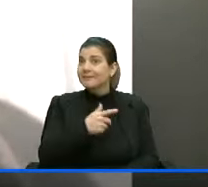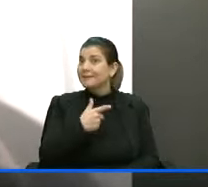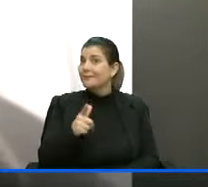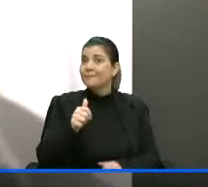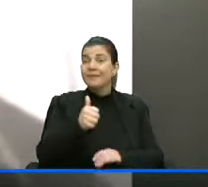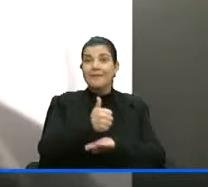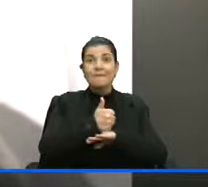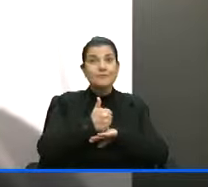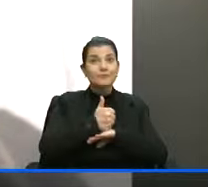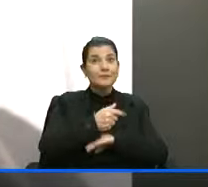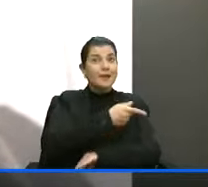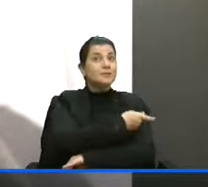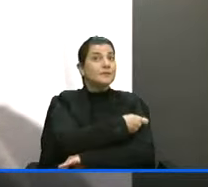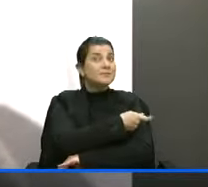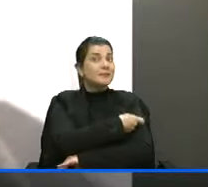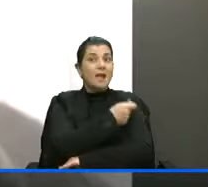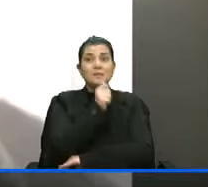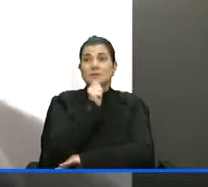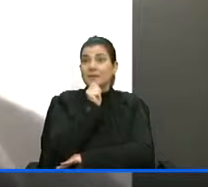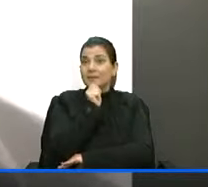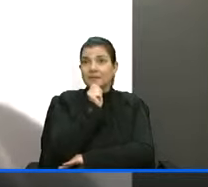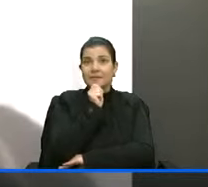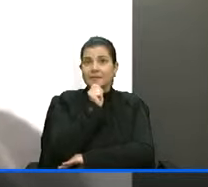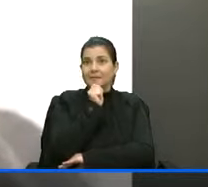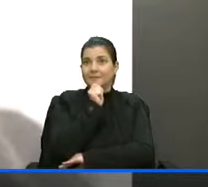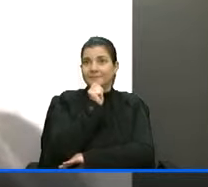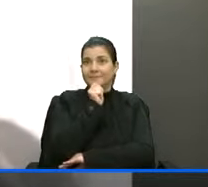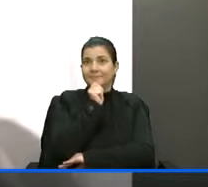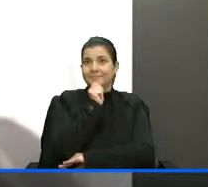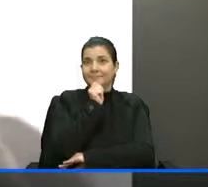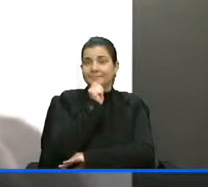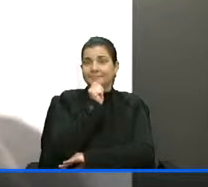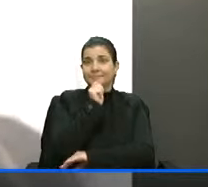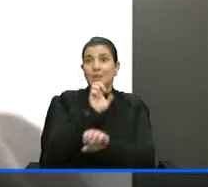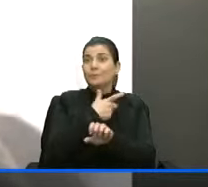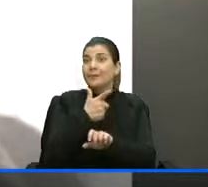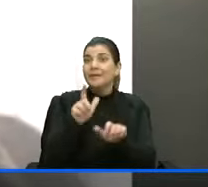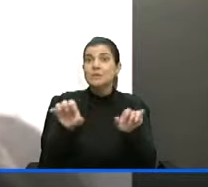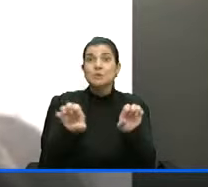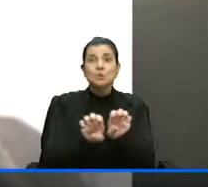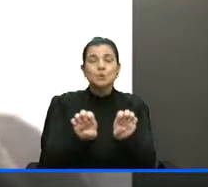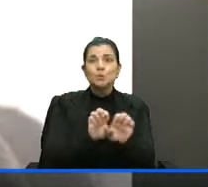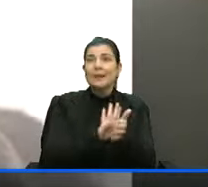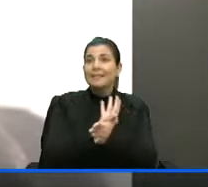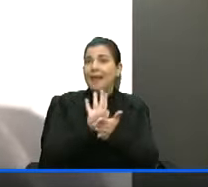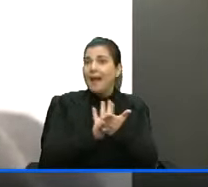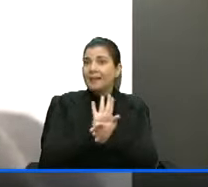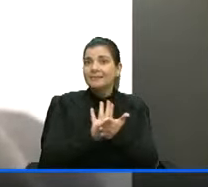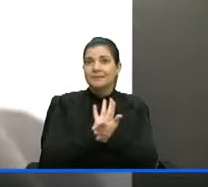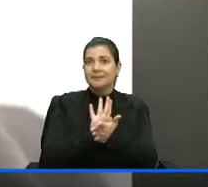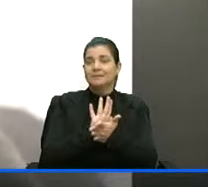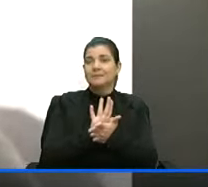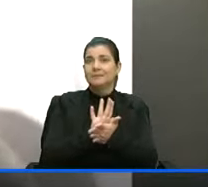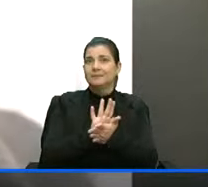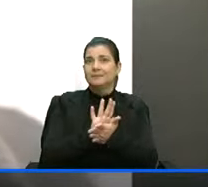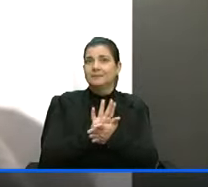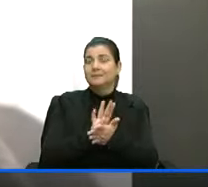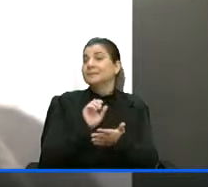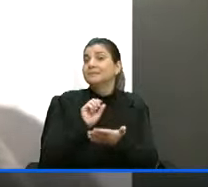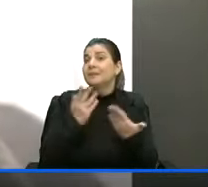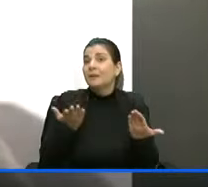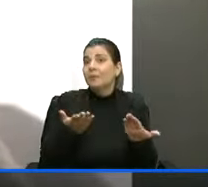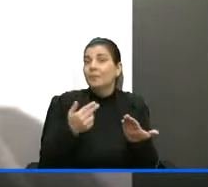funcionários vacinados, entende? Que não está totalmente desestruturado esse serviço. Então, o que, que eu te digo, Sofia? Que